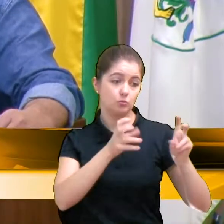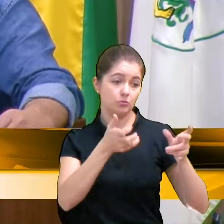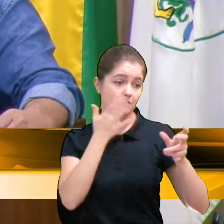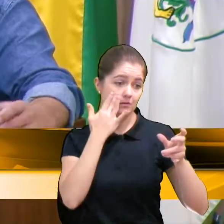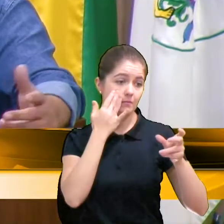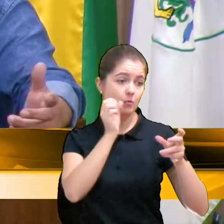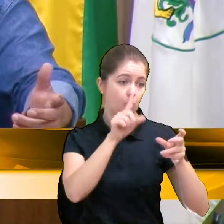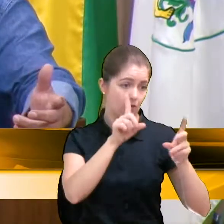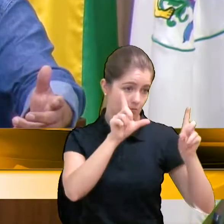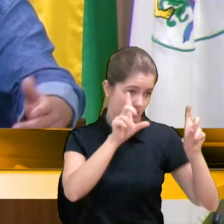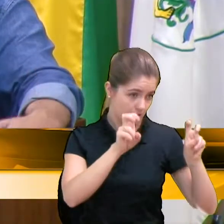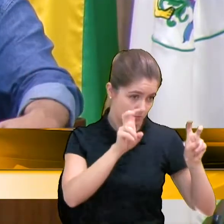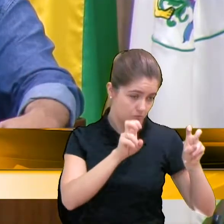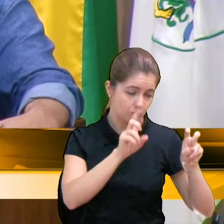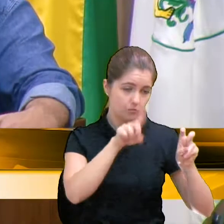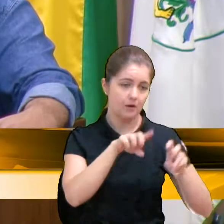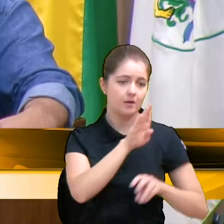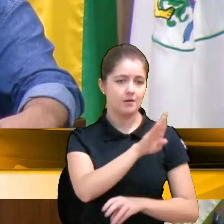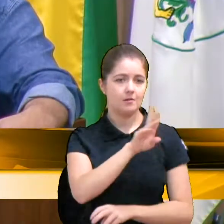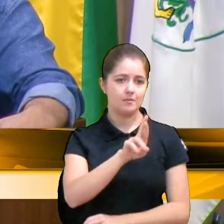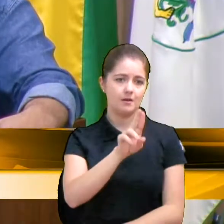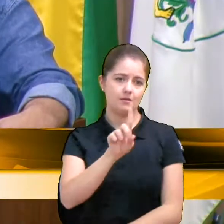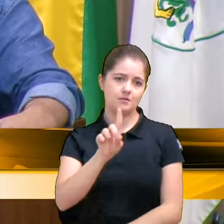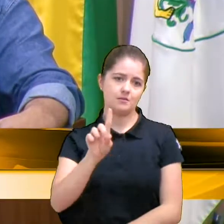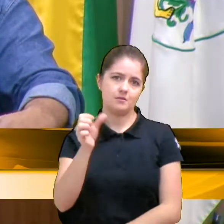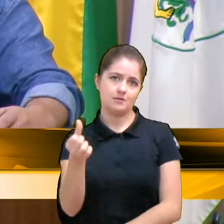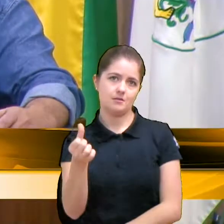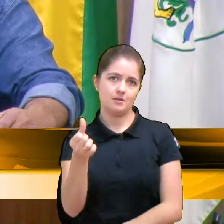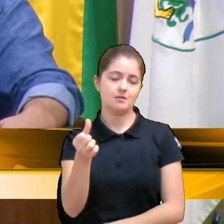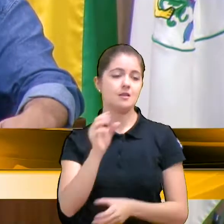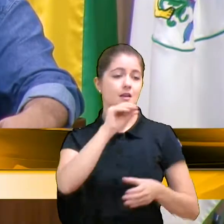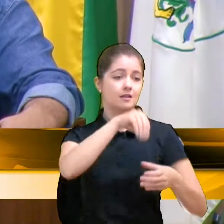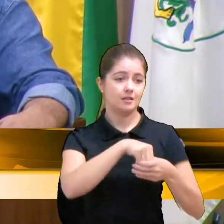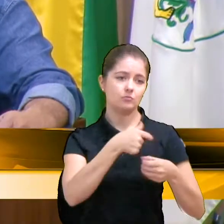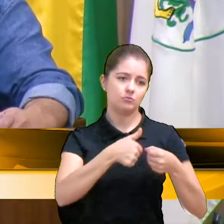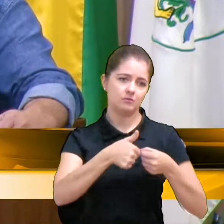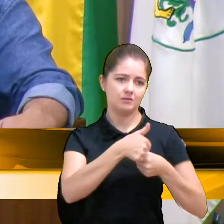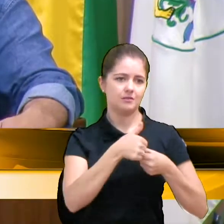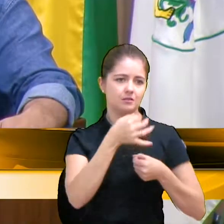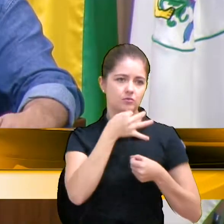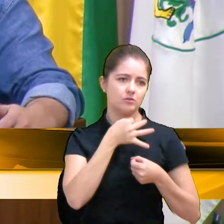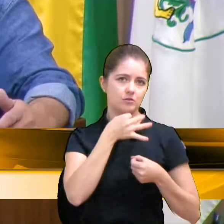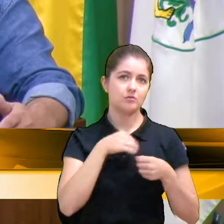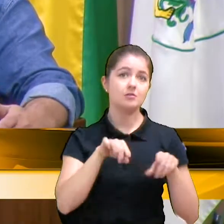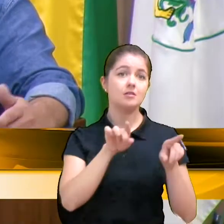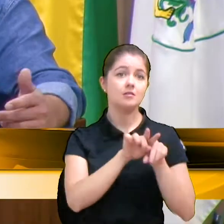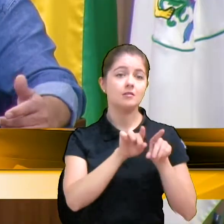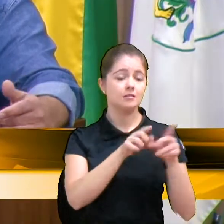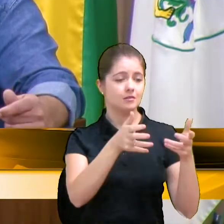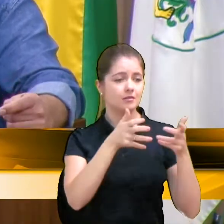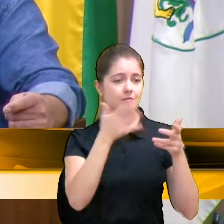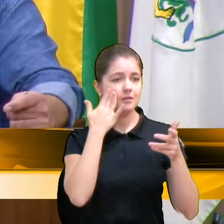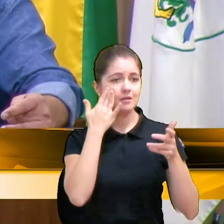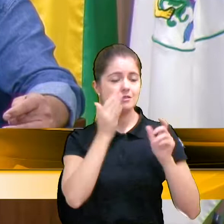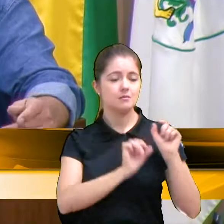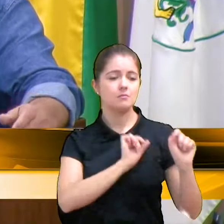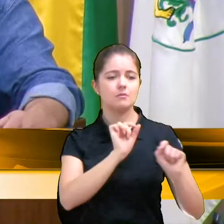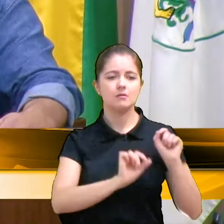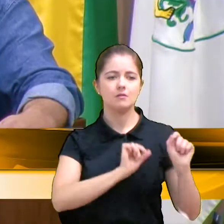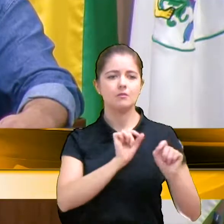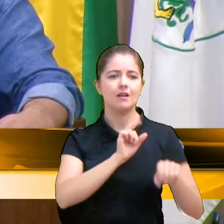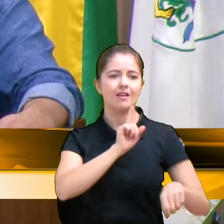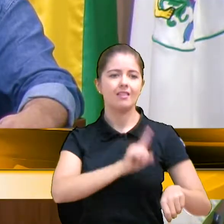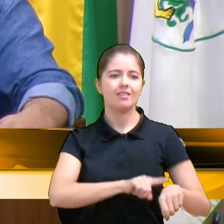é o assunto, que é a BR-116 no perímetro urbano da nossa cidade. E também eles querem saber o